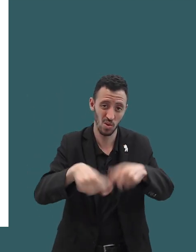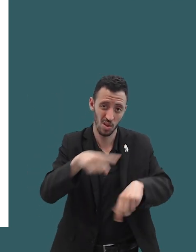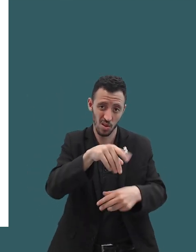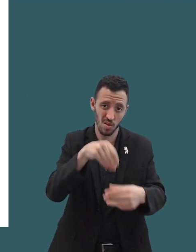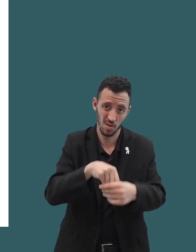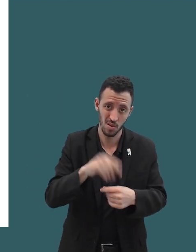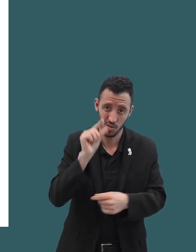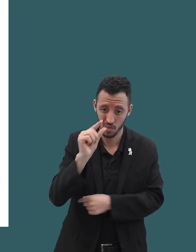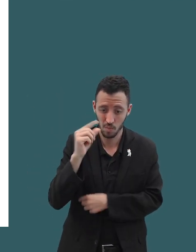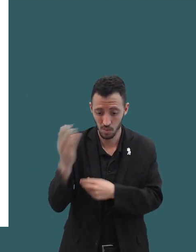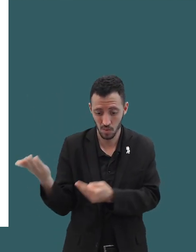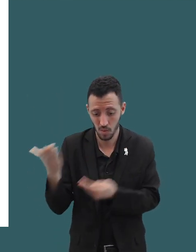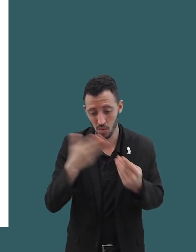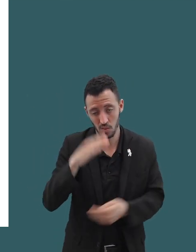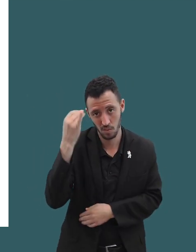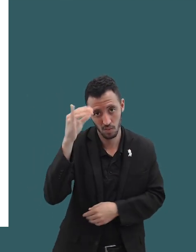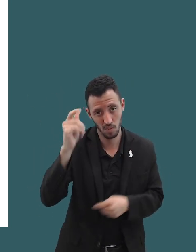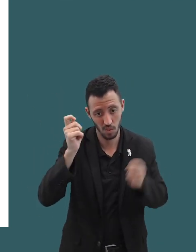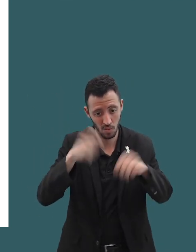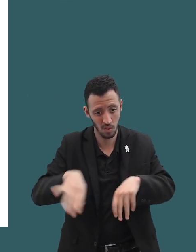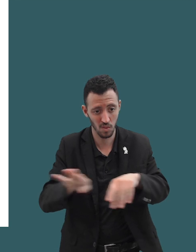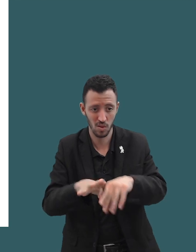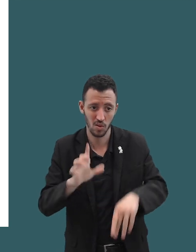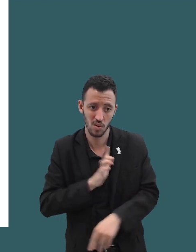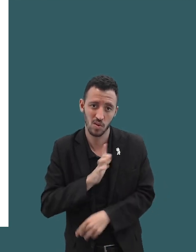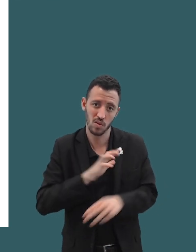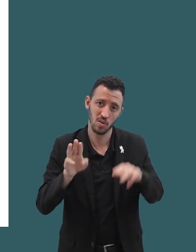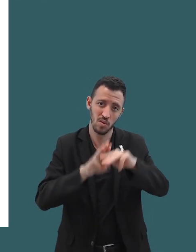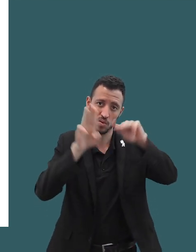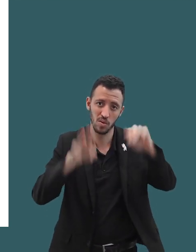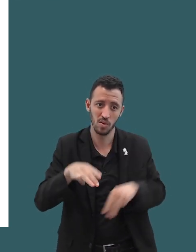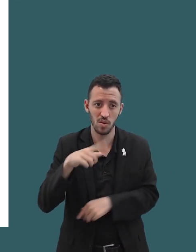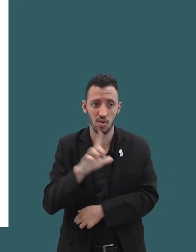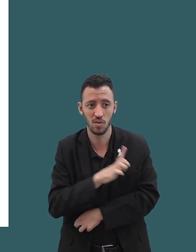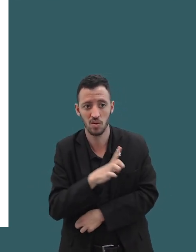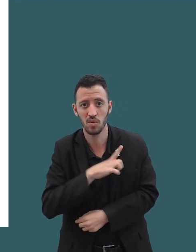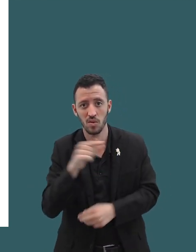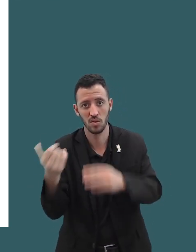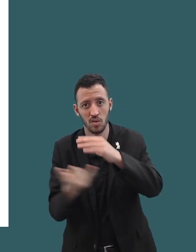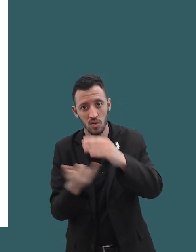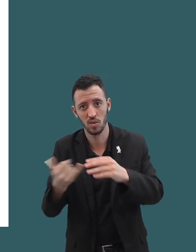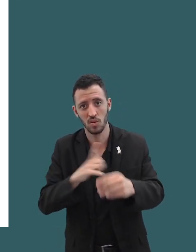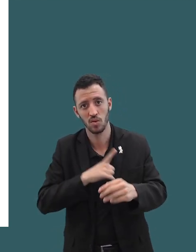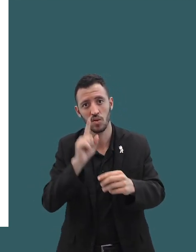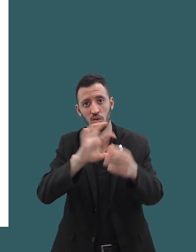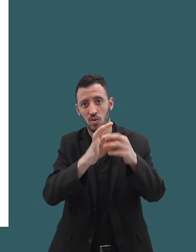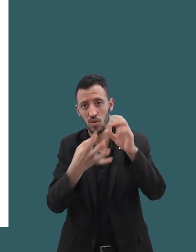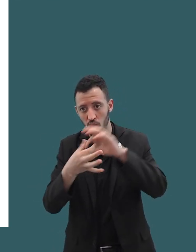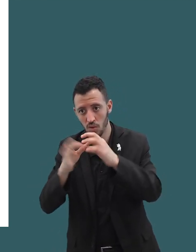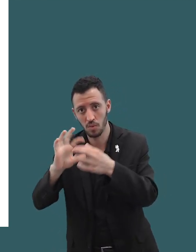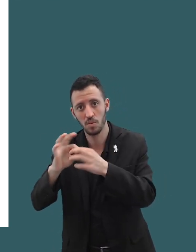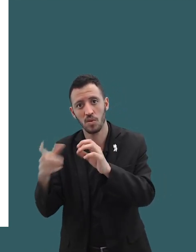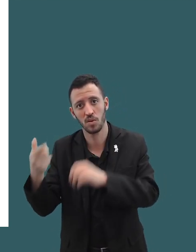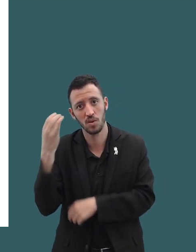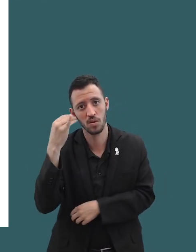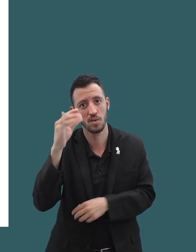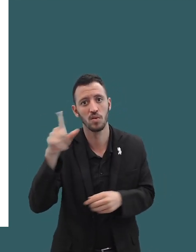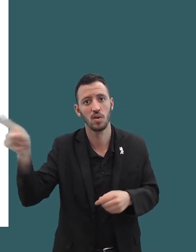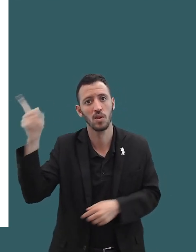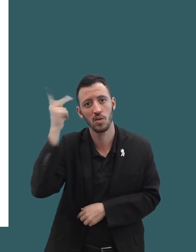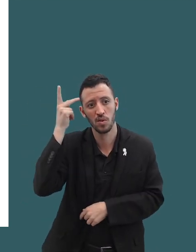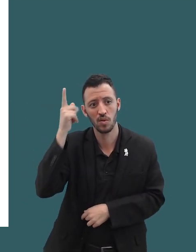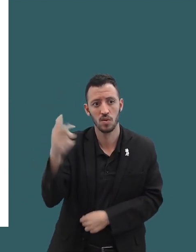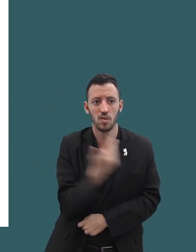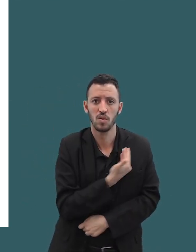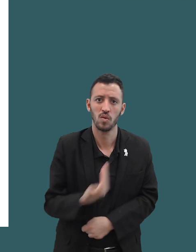precisa criar os pontos de ciência. Mas não basta a gente ter museus, a gente ter instituições, Olimpíadas da Ciência. Lá em Campinas,